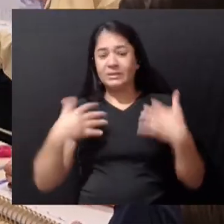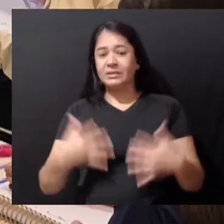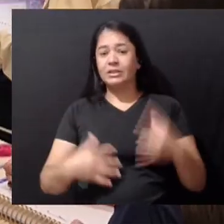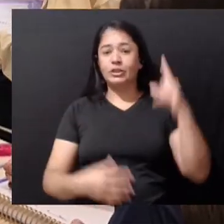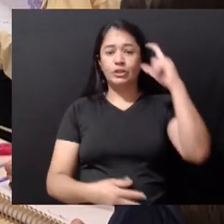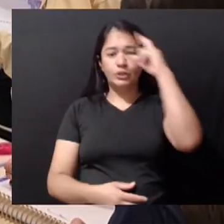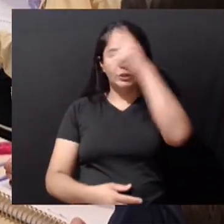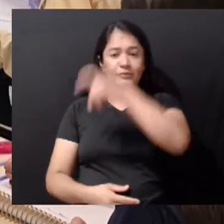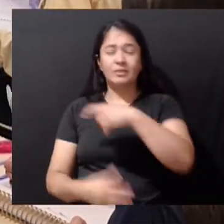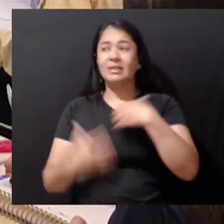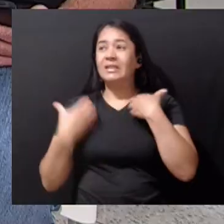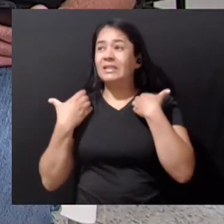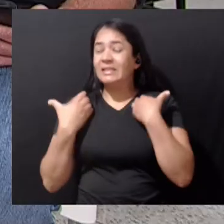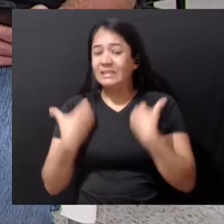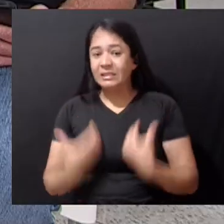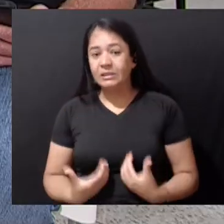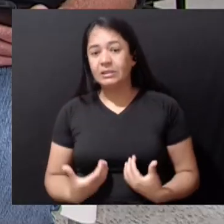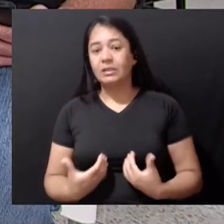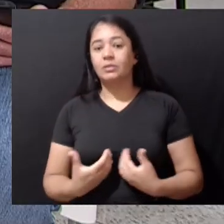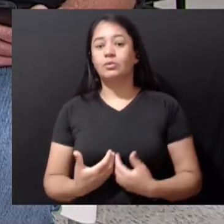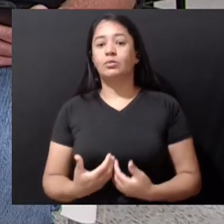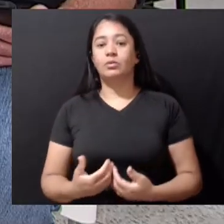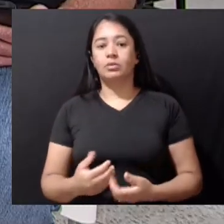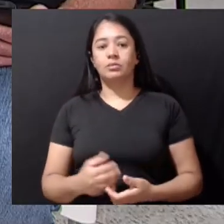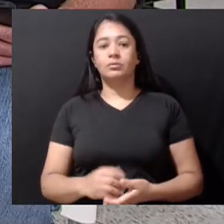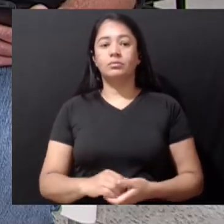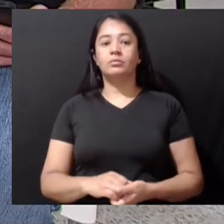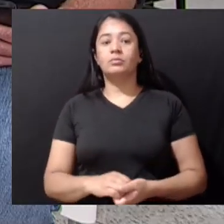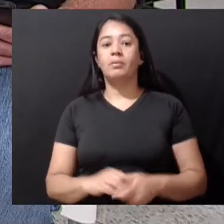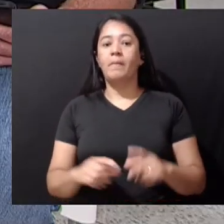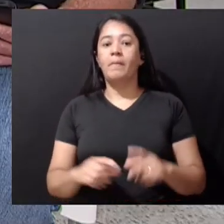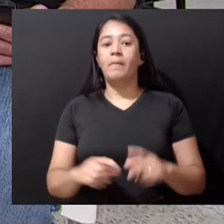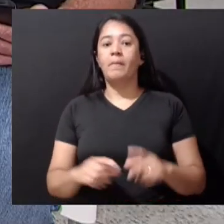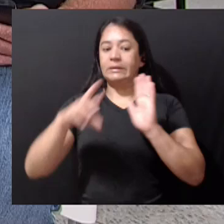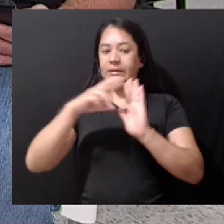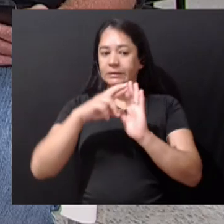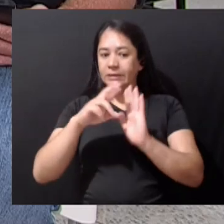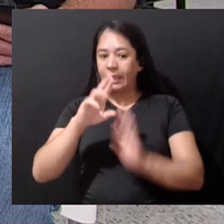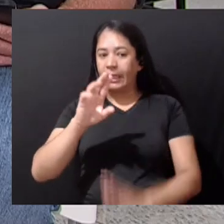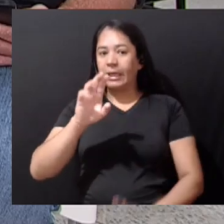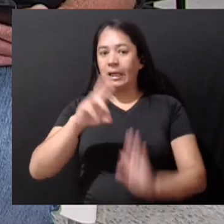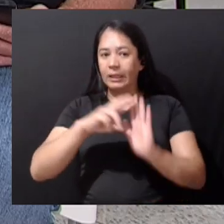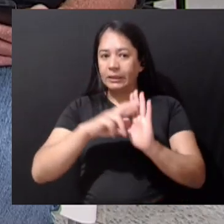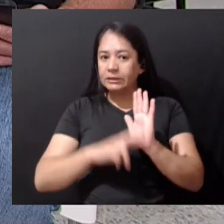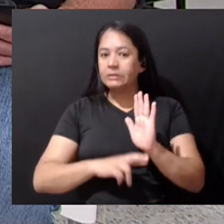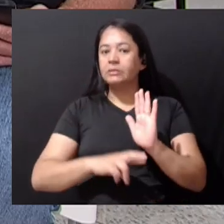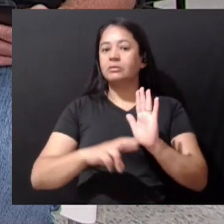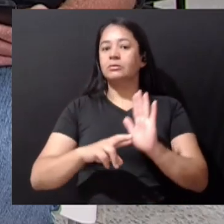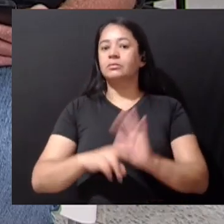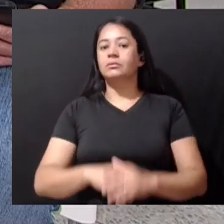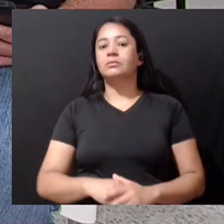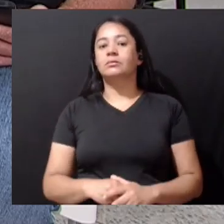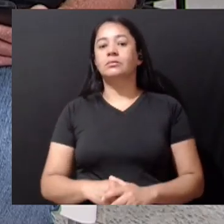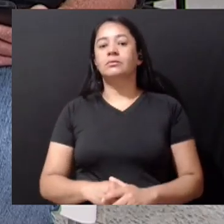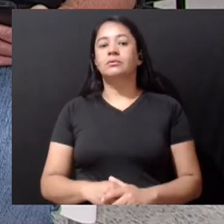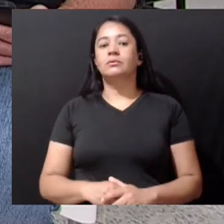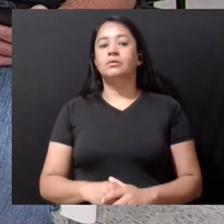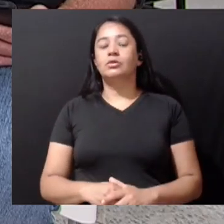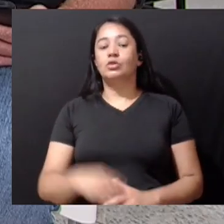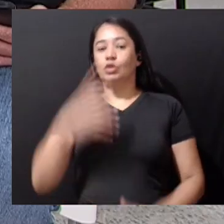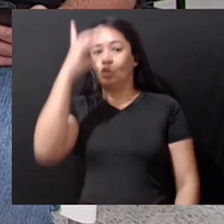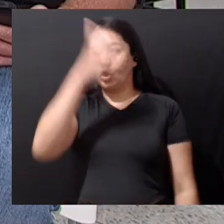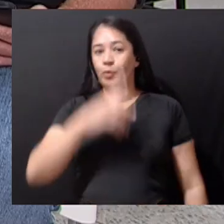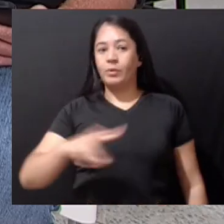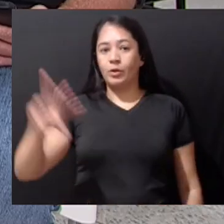cansados desse dia, mais a redação. E no segundo domingo, eles têm matemática